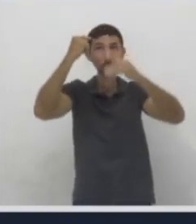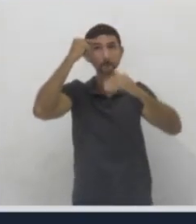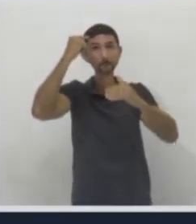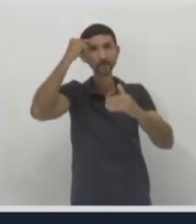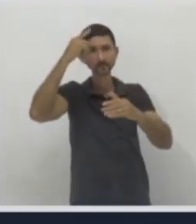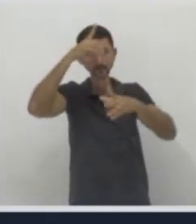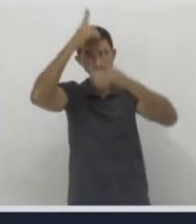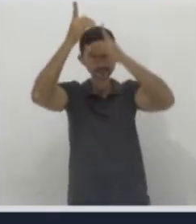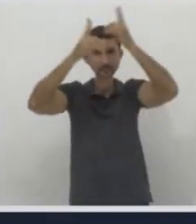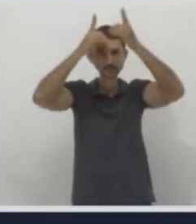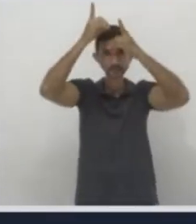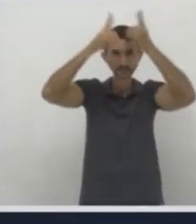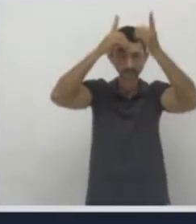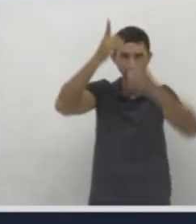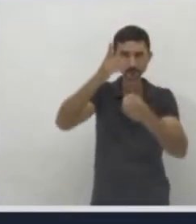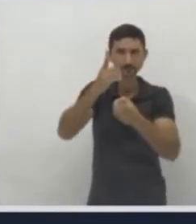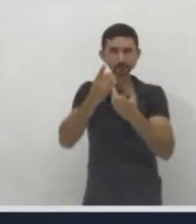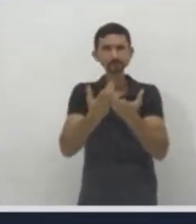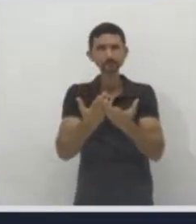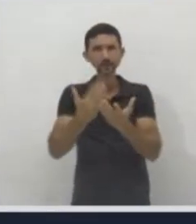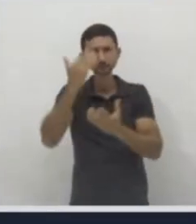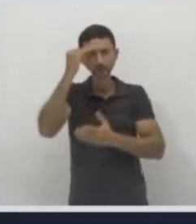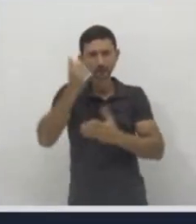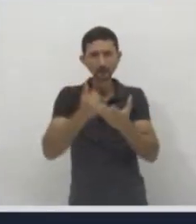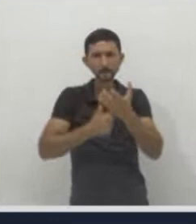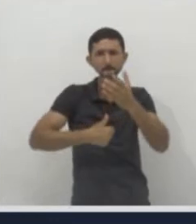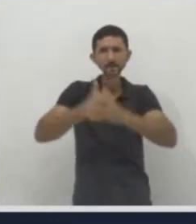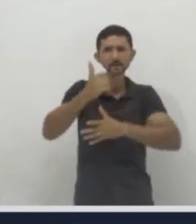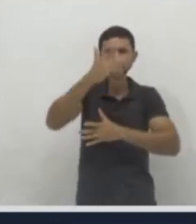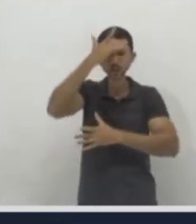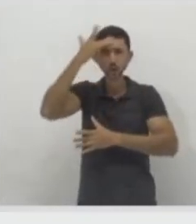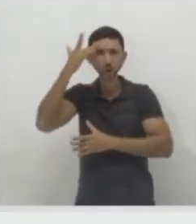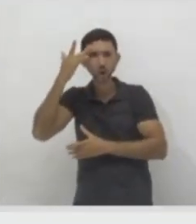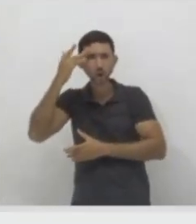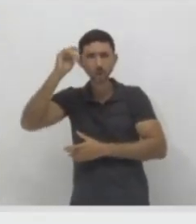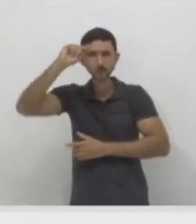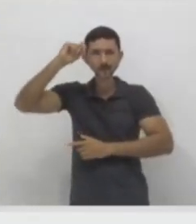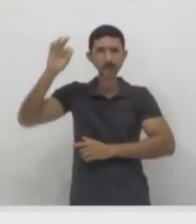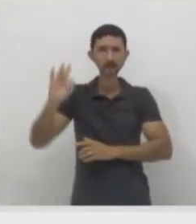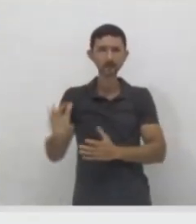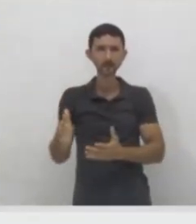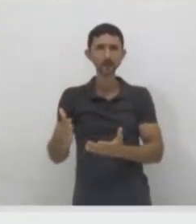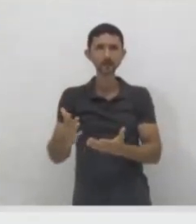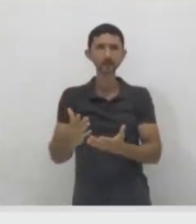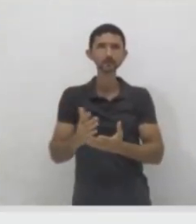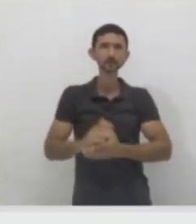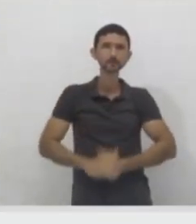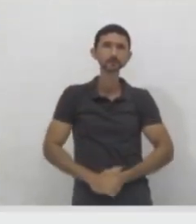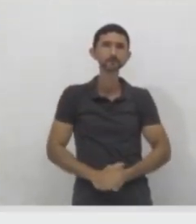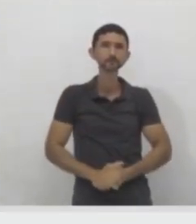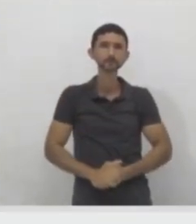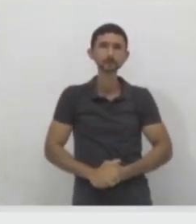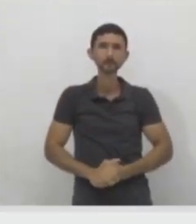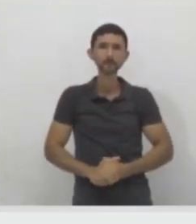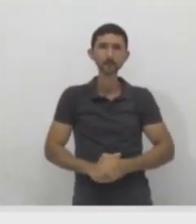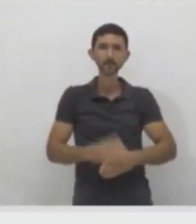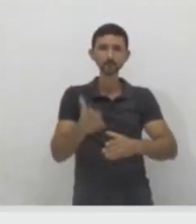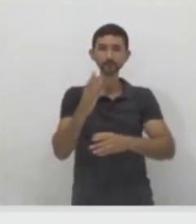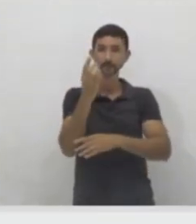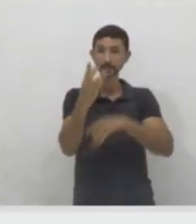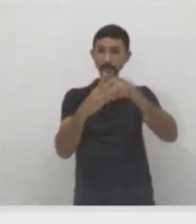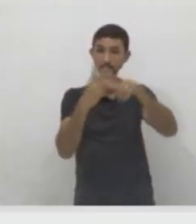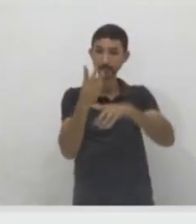Você sabia que os primeiros homens viveram na África? A pré-história é dividida em 3 etapas: